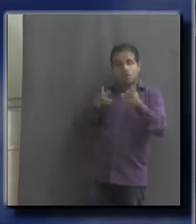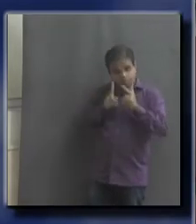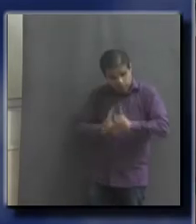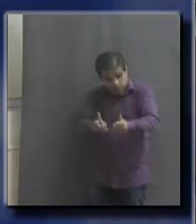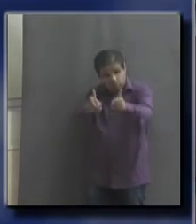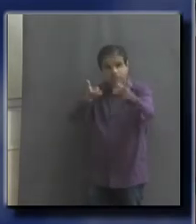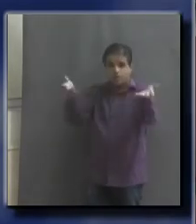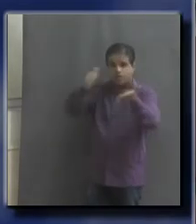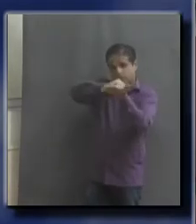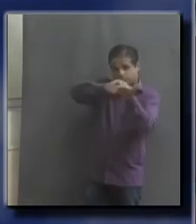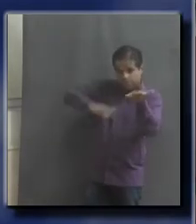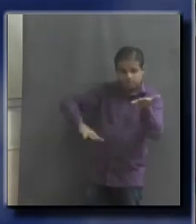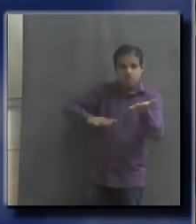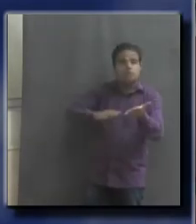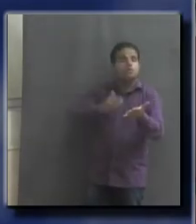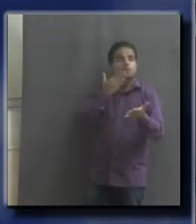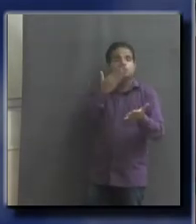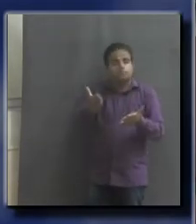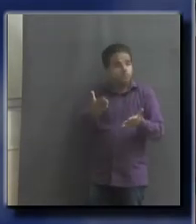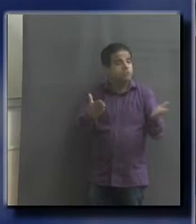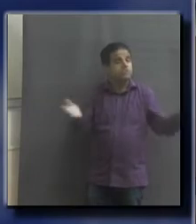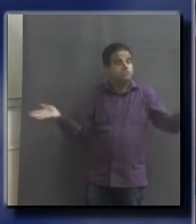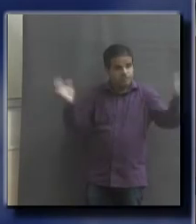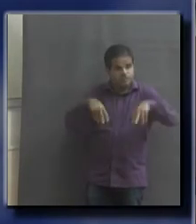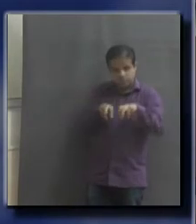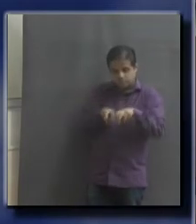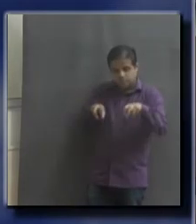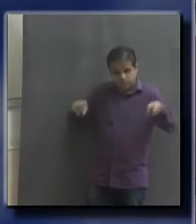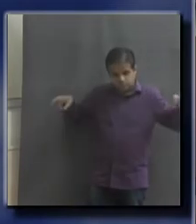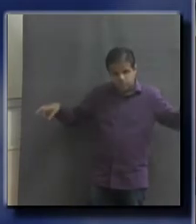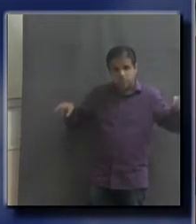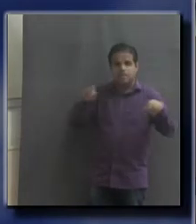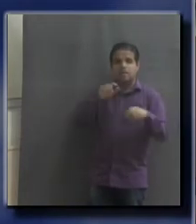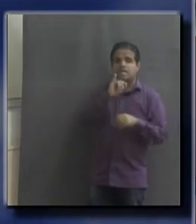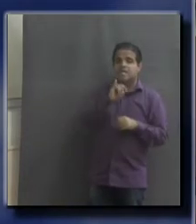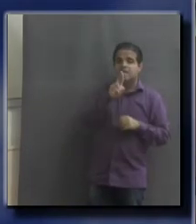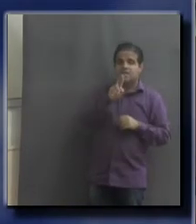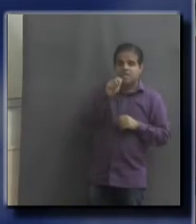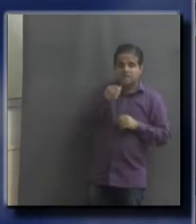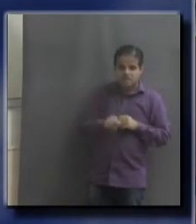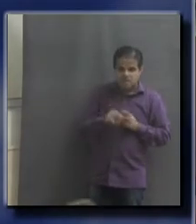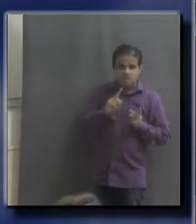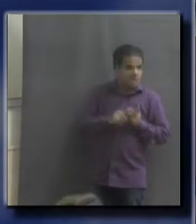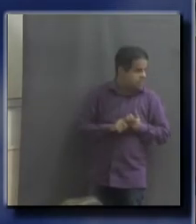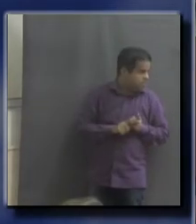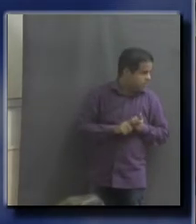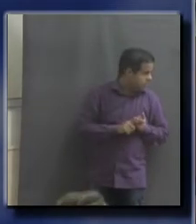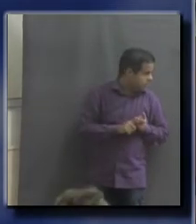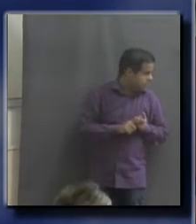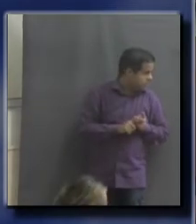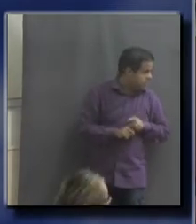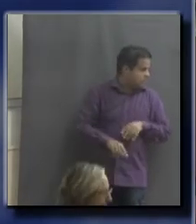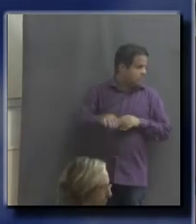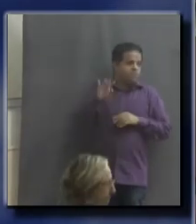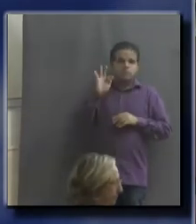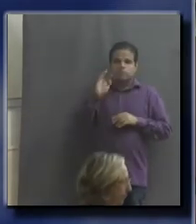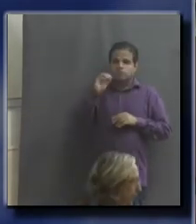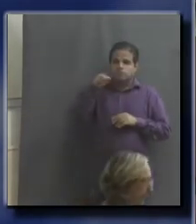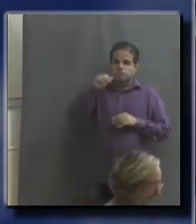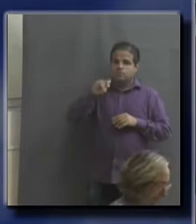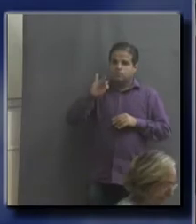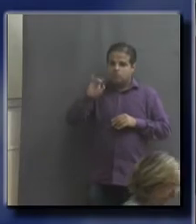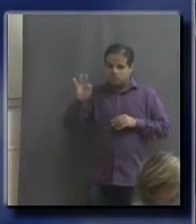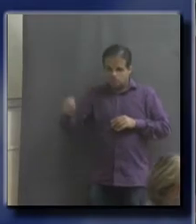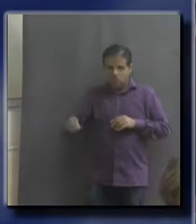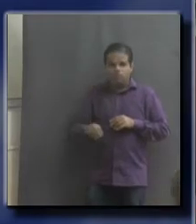nessa atividade, eu vou pedir para compor aqui comigo na mesa a Irani Tomiato de Oliveira, né, que é